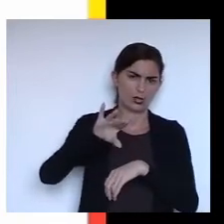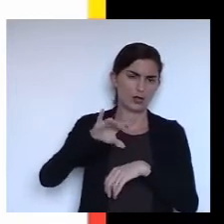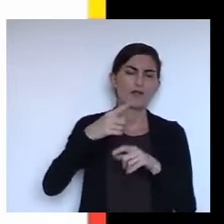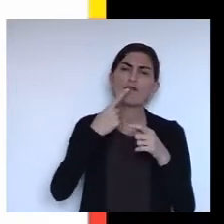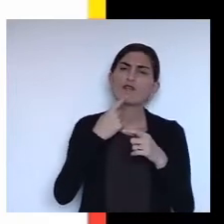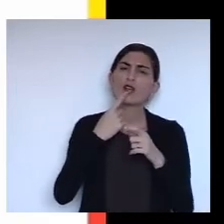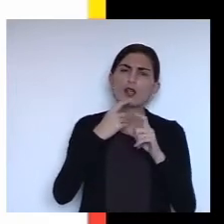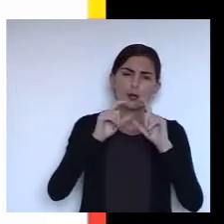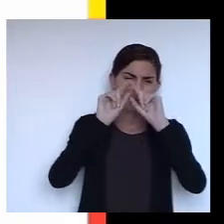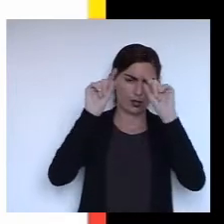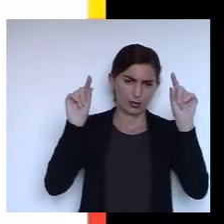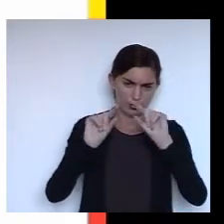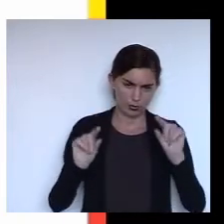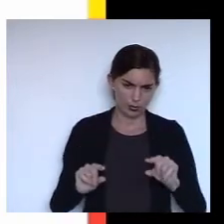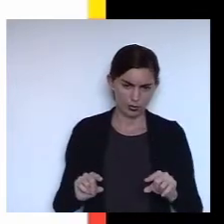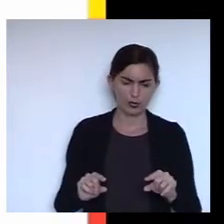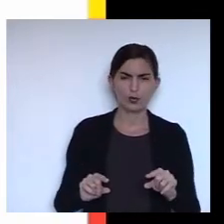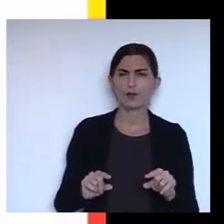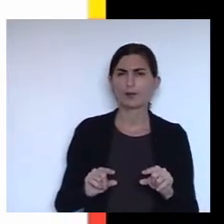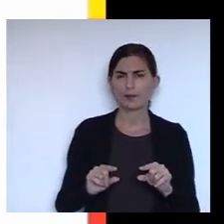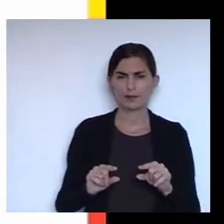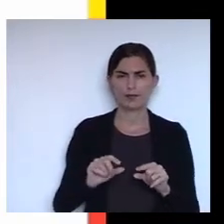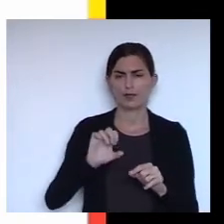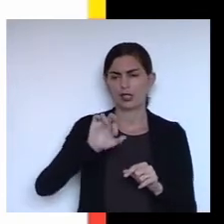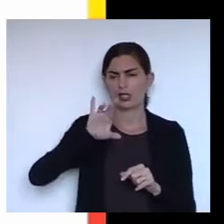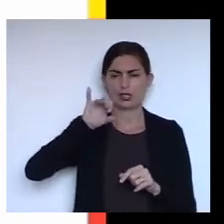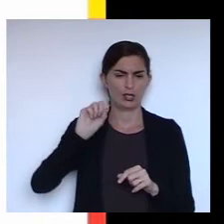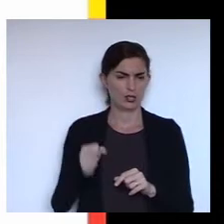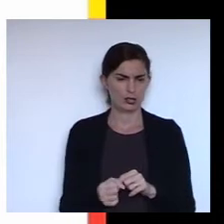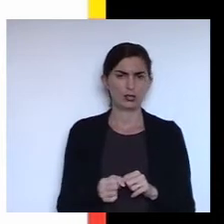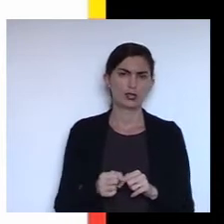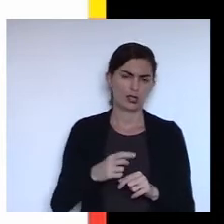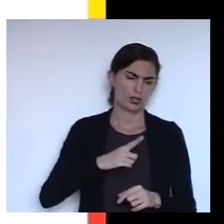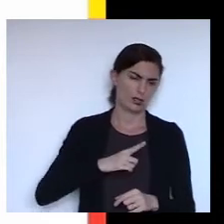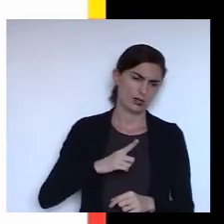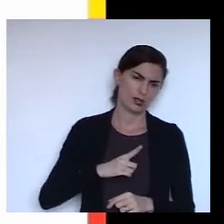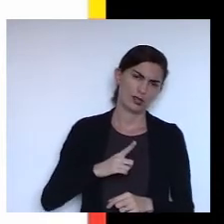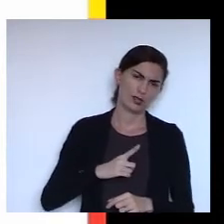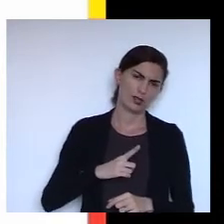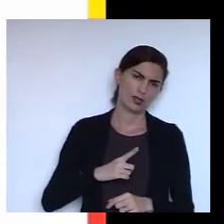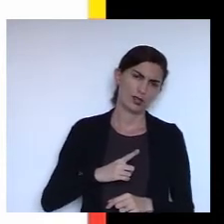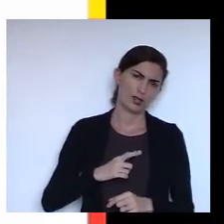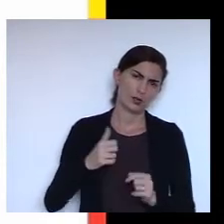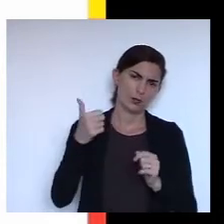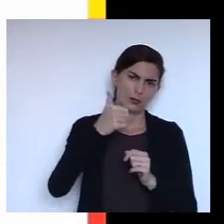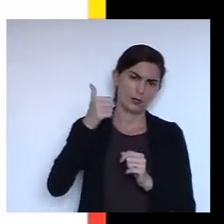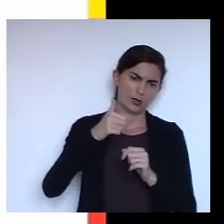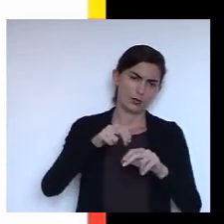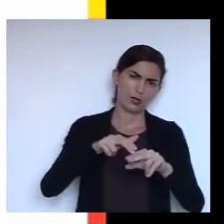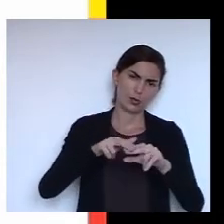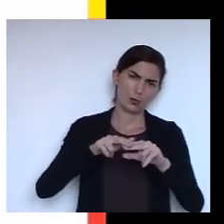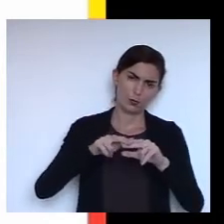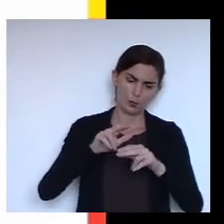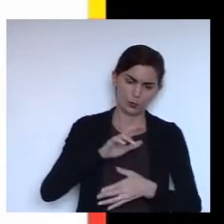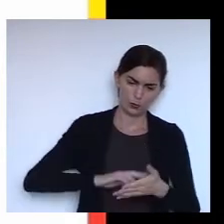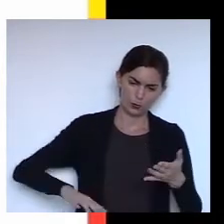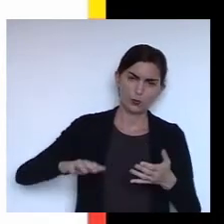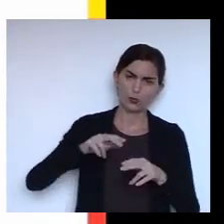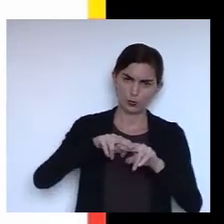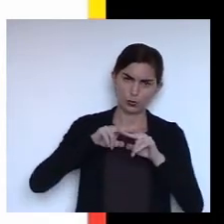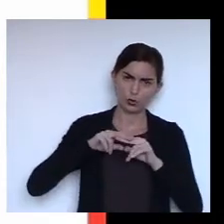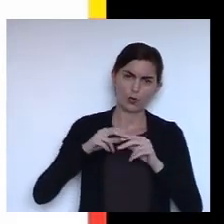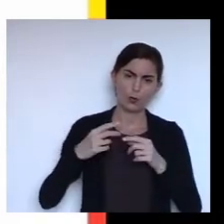em vermelho. Tá? Essa crise ela vai ter como primeiro motivo o movimento das